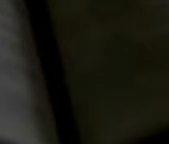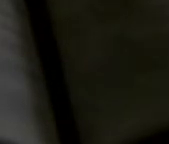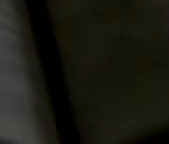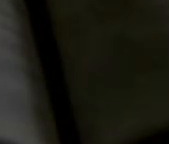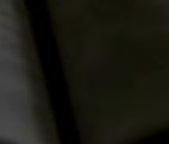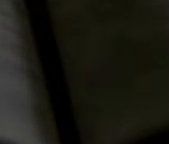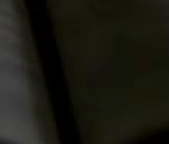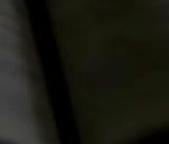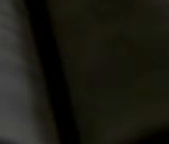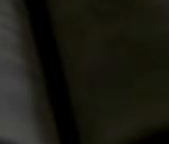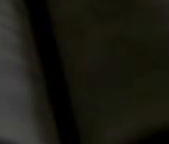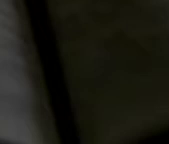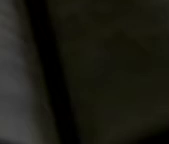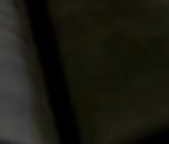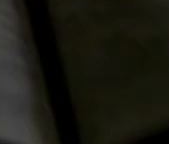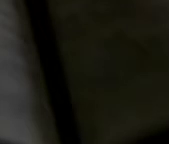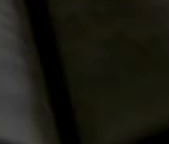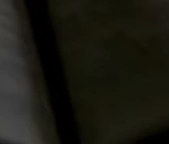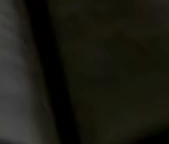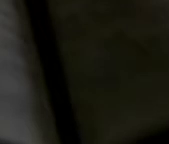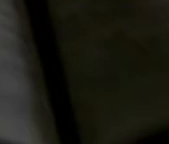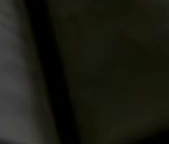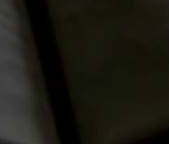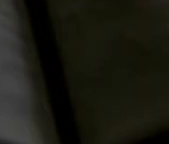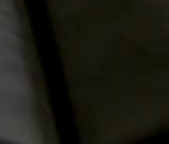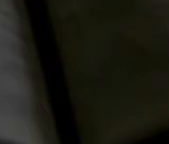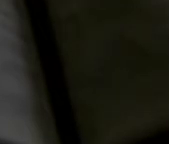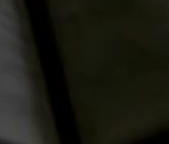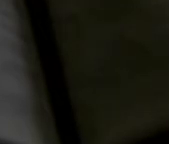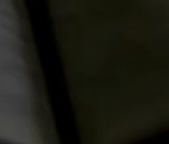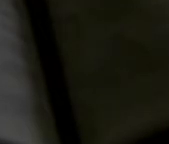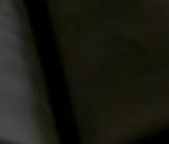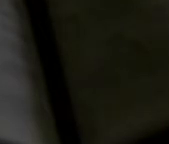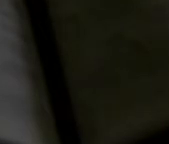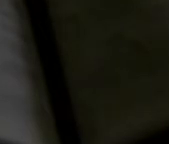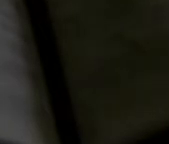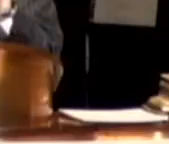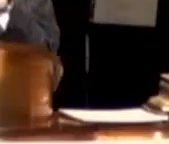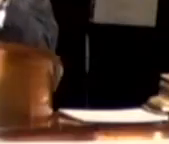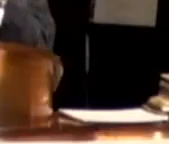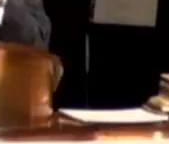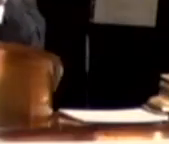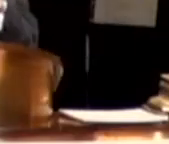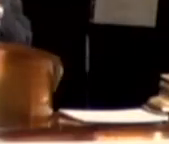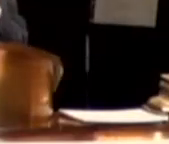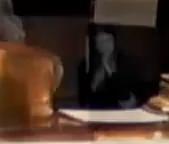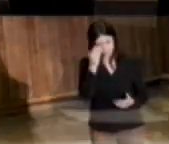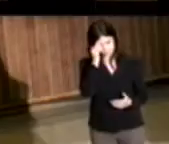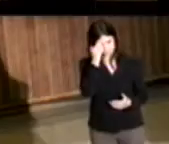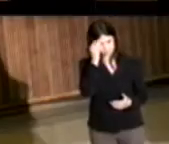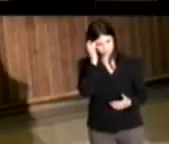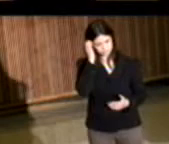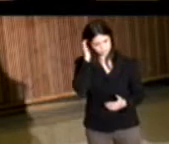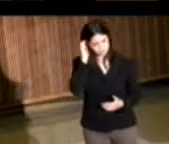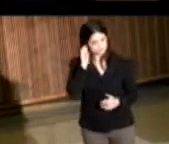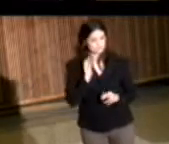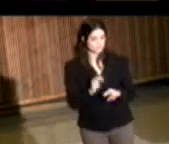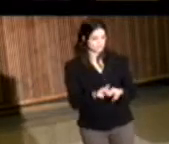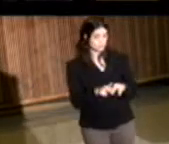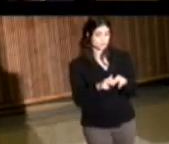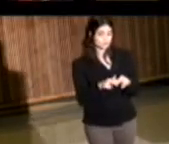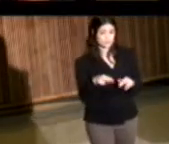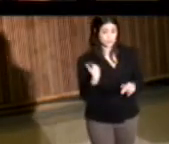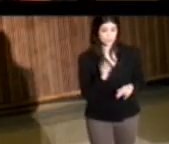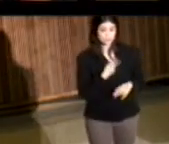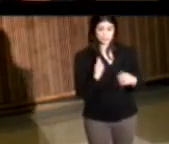ser julgado pela lei da liberdade. Então, a terceira lente é para a gente perceber as